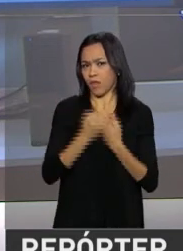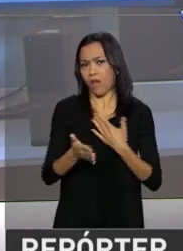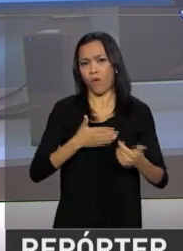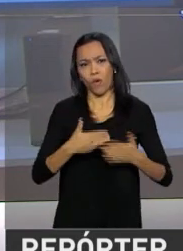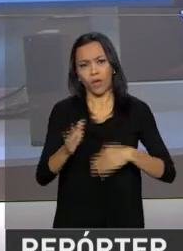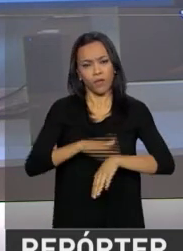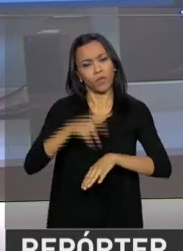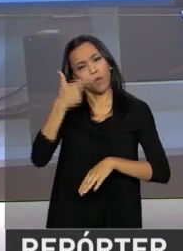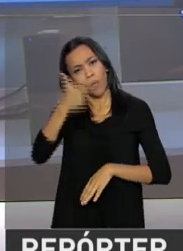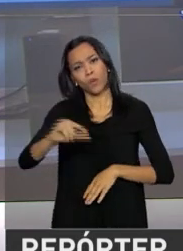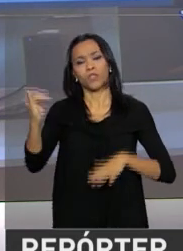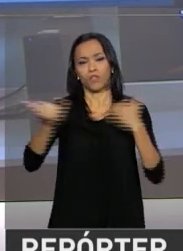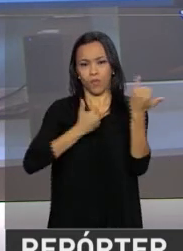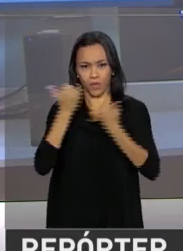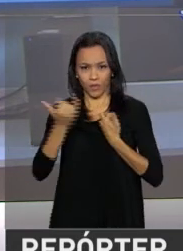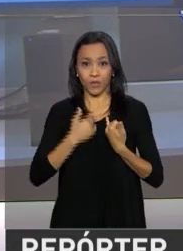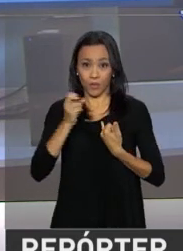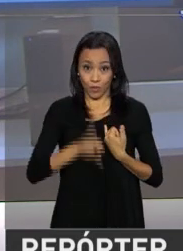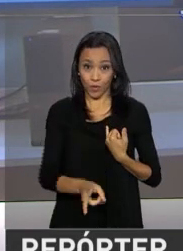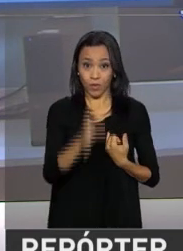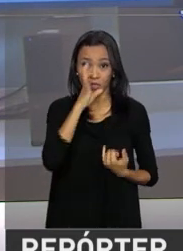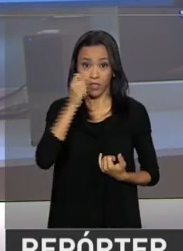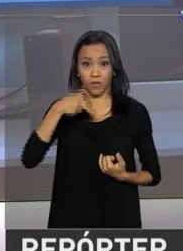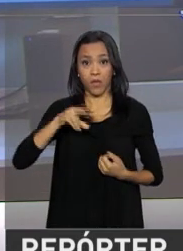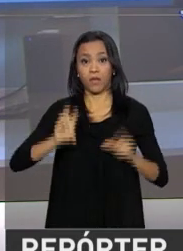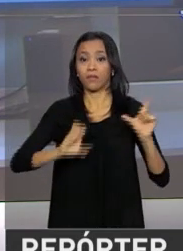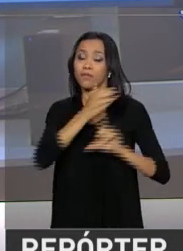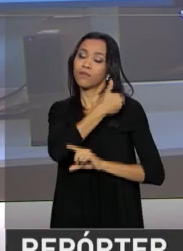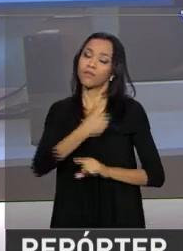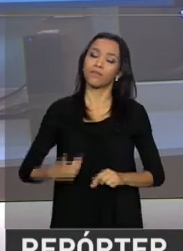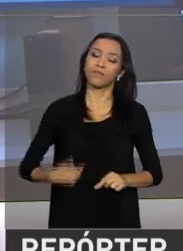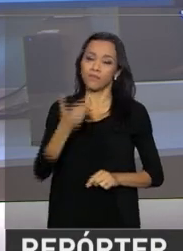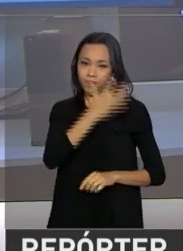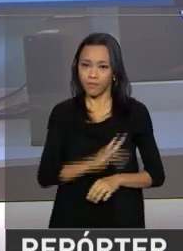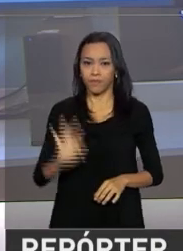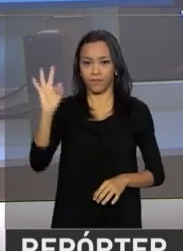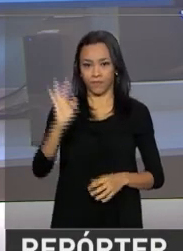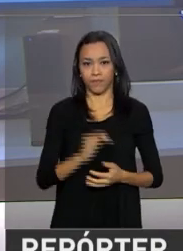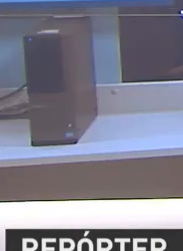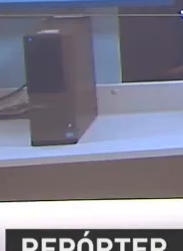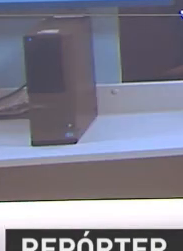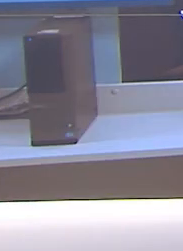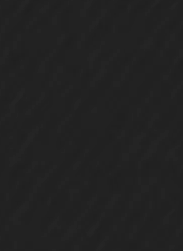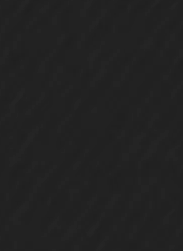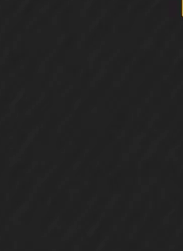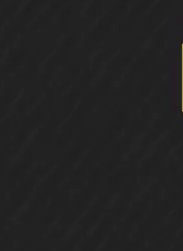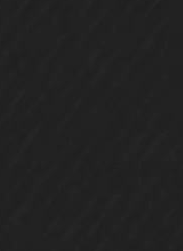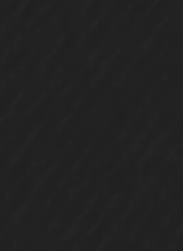momento com outras informações continue na nbr a tv do governo federal